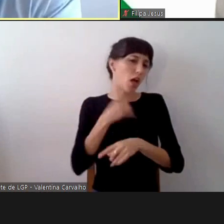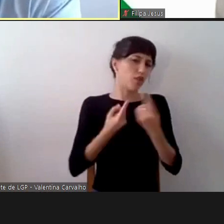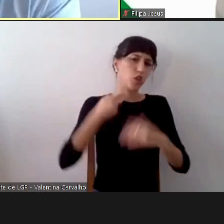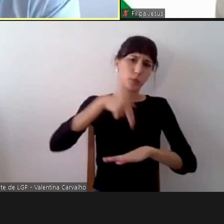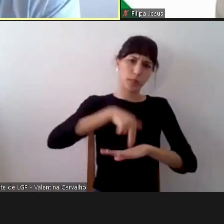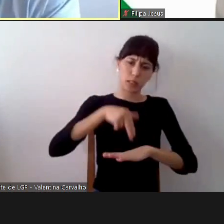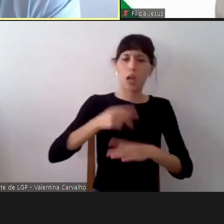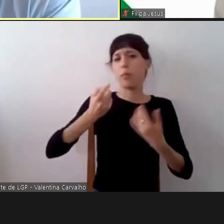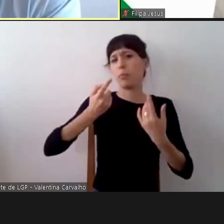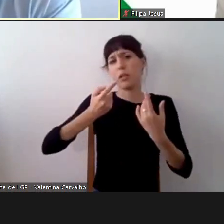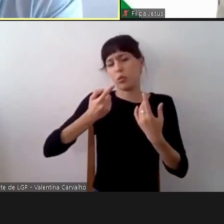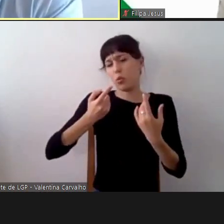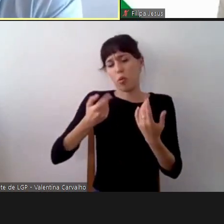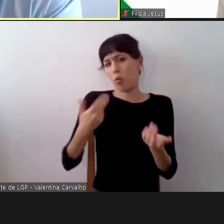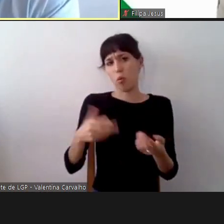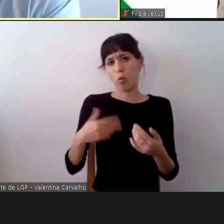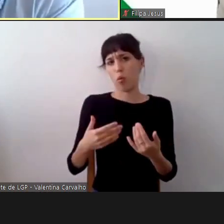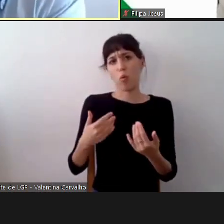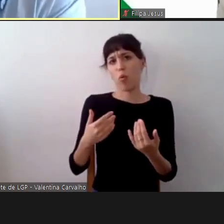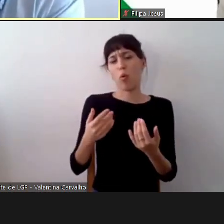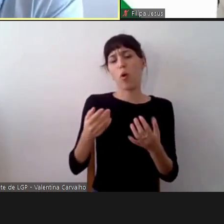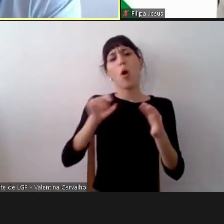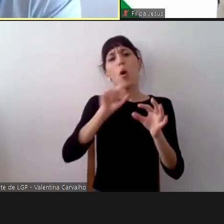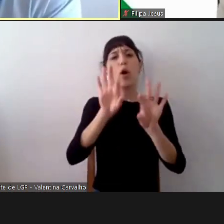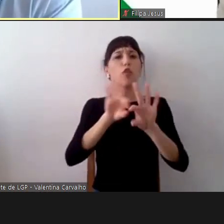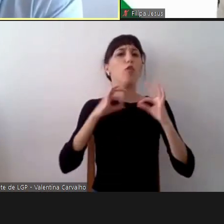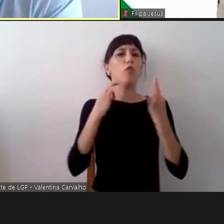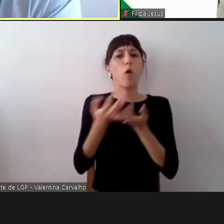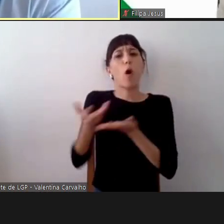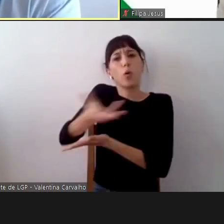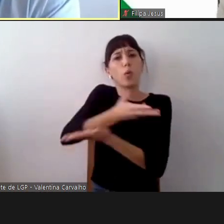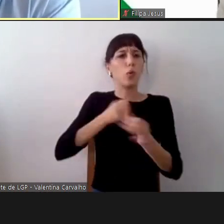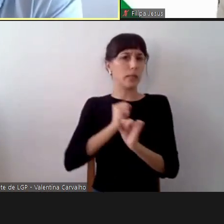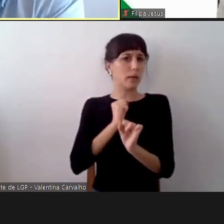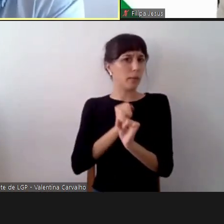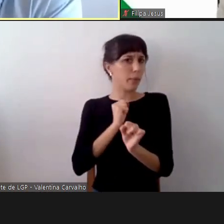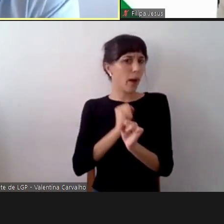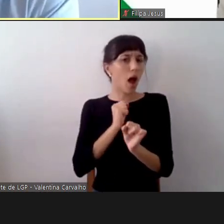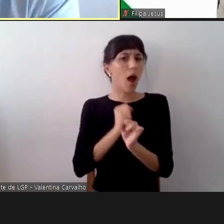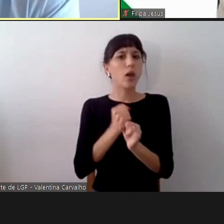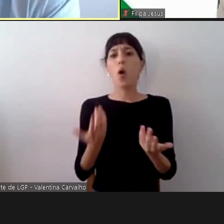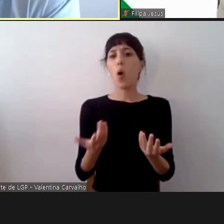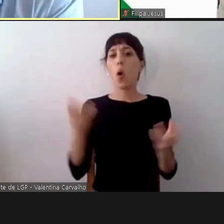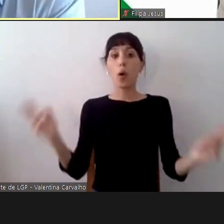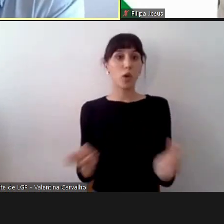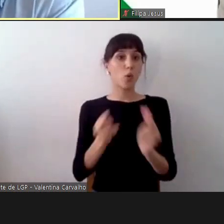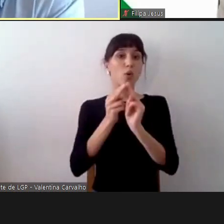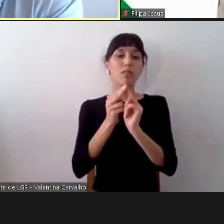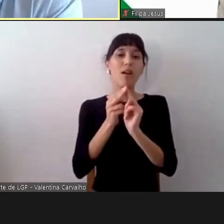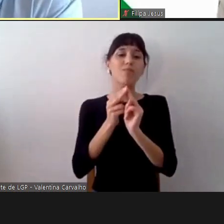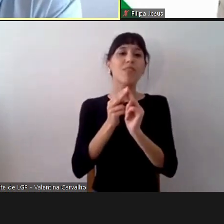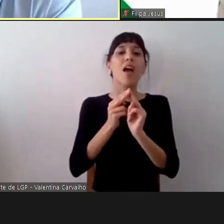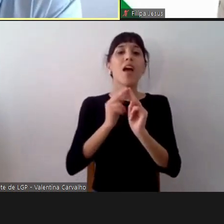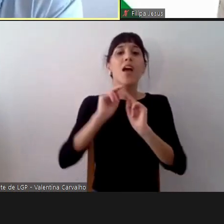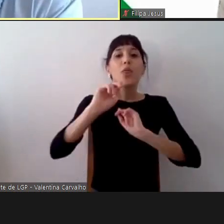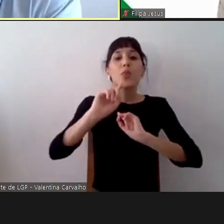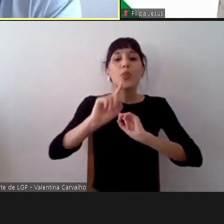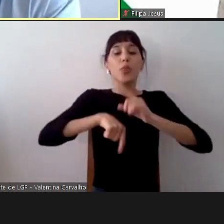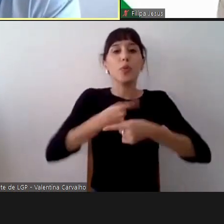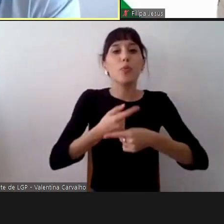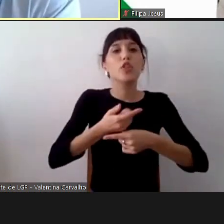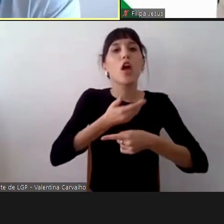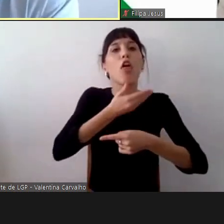seja em fóruns de trabalho e onde nos encontramos, depois no segundo momento acabará por